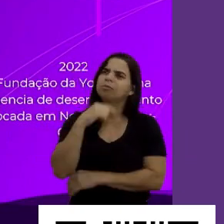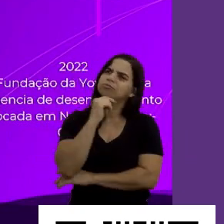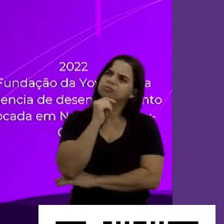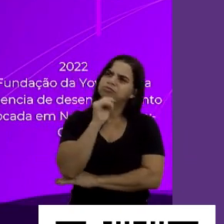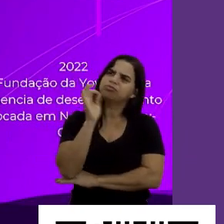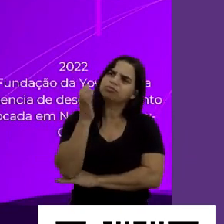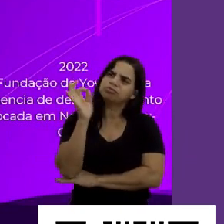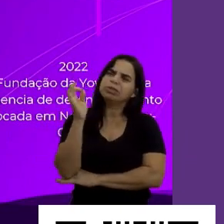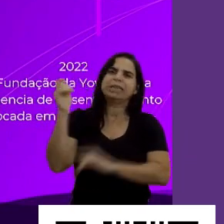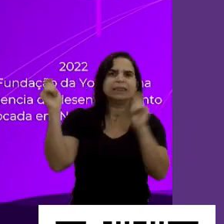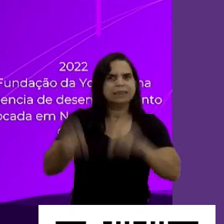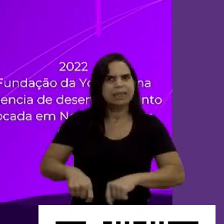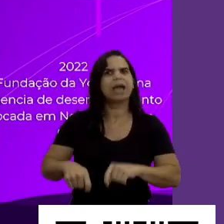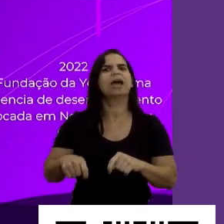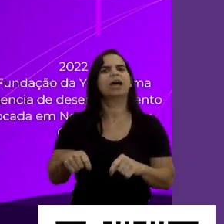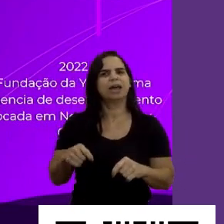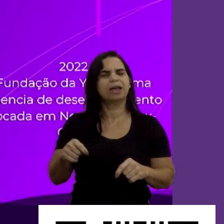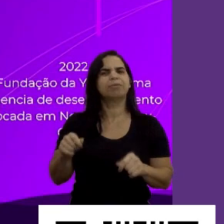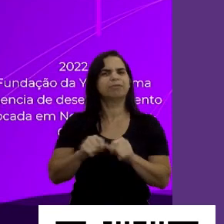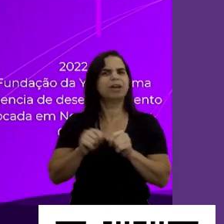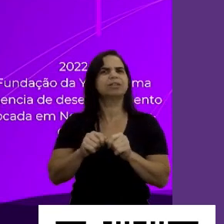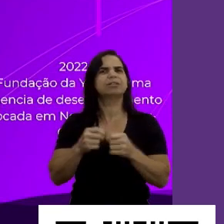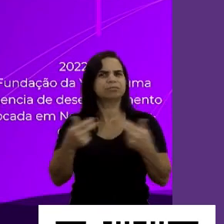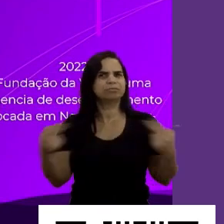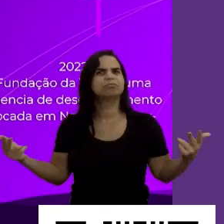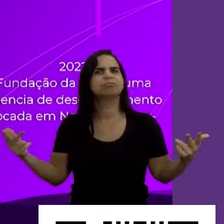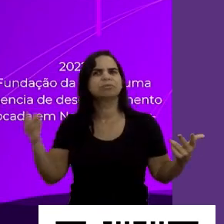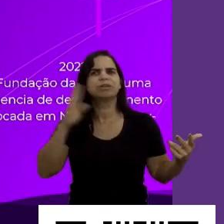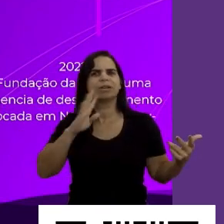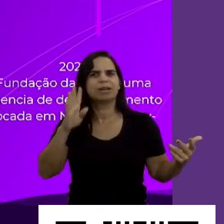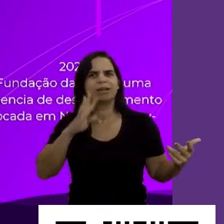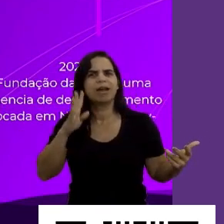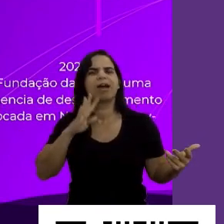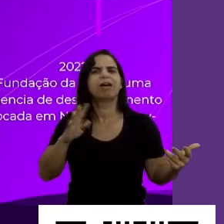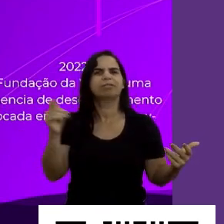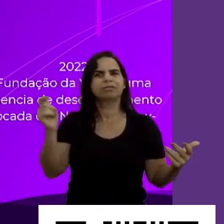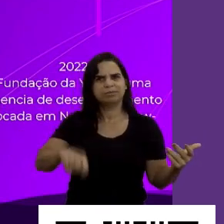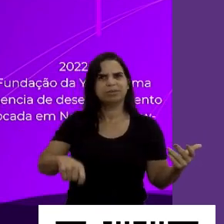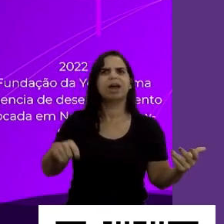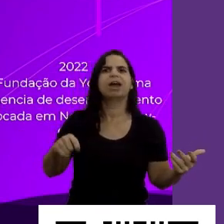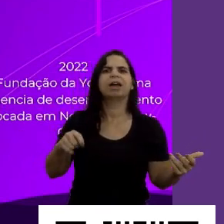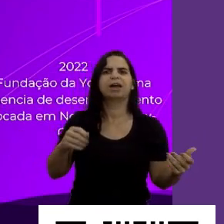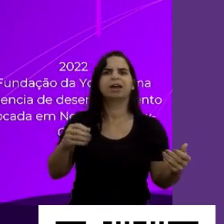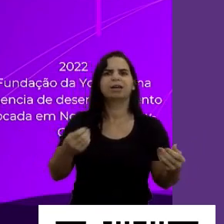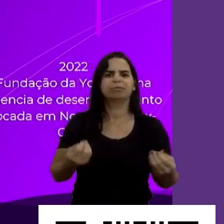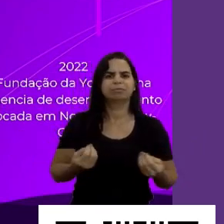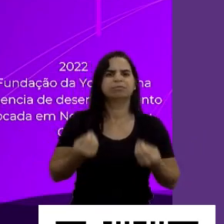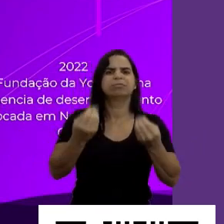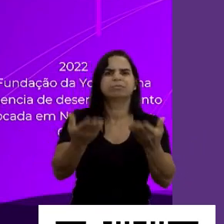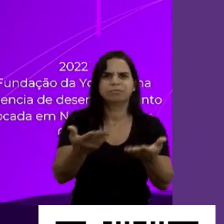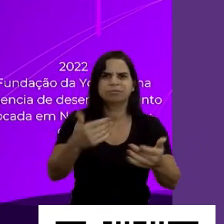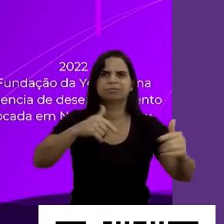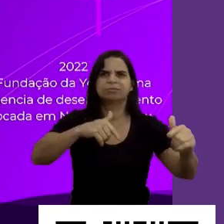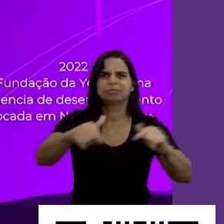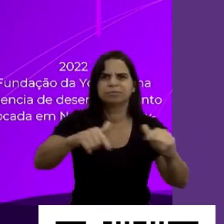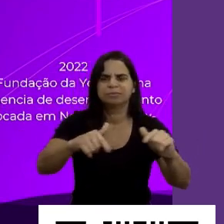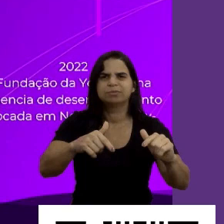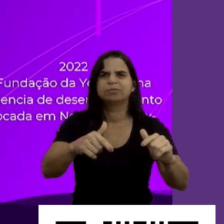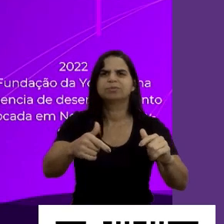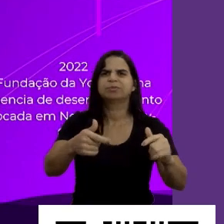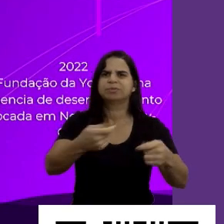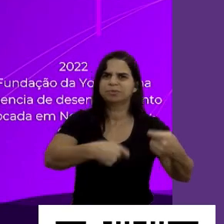dá para a gente fazer alguma coisa legal dá para a gente dar uma levar isso ao mercado mas eu acho que a gente